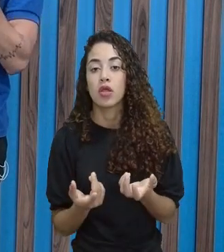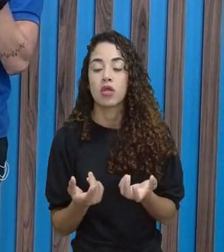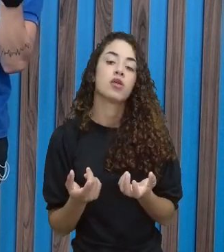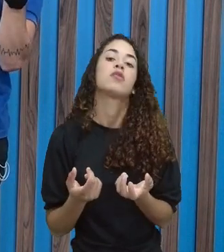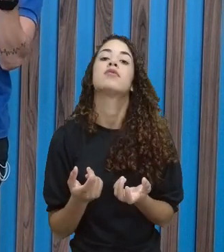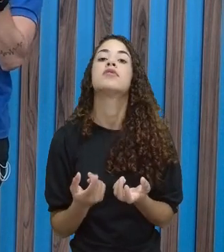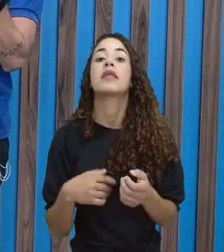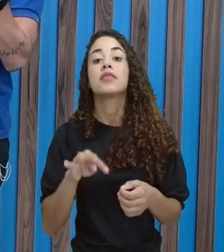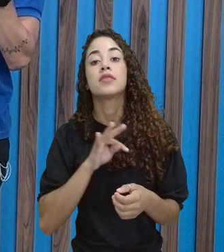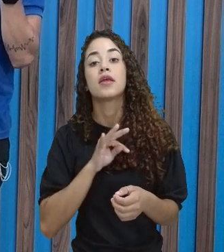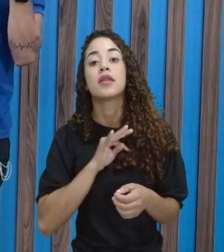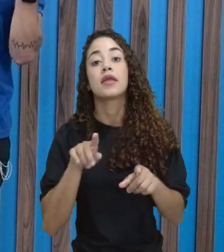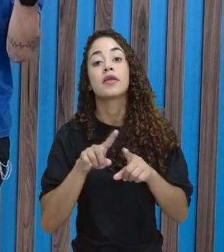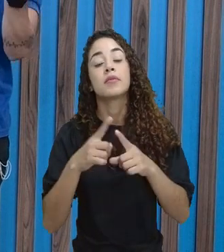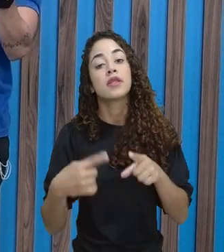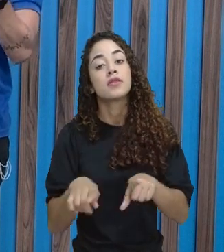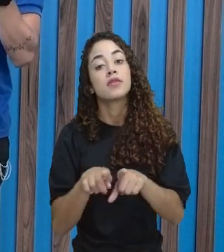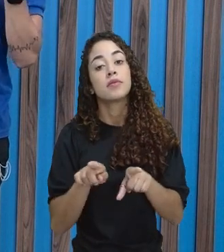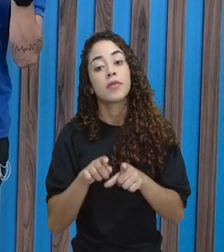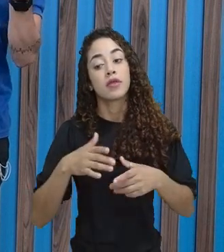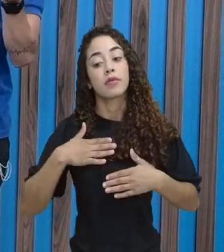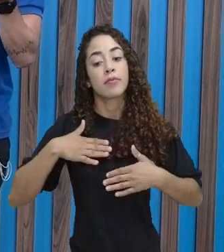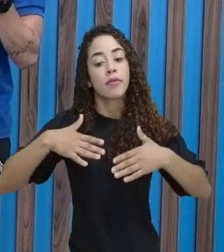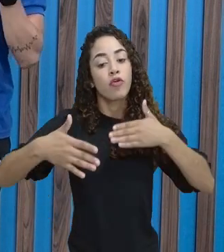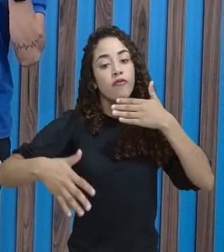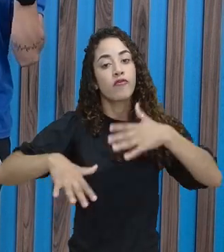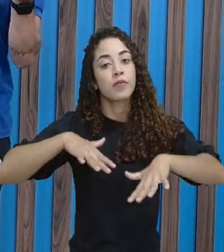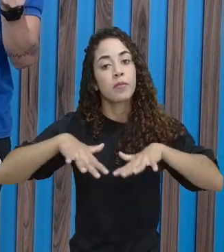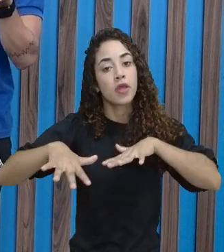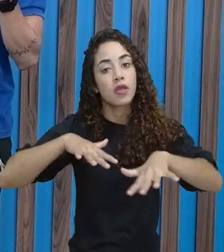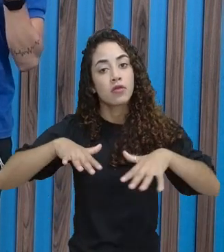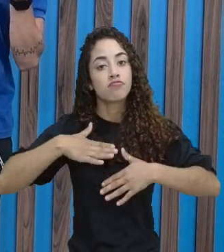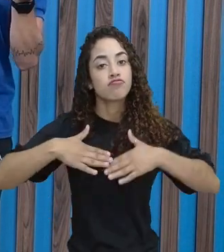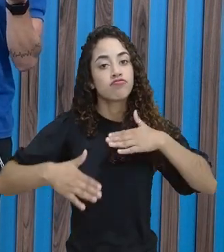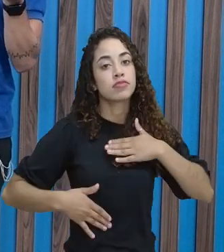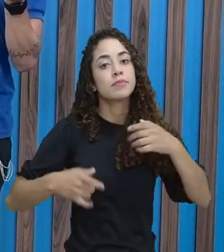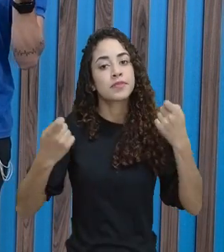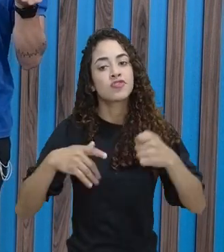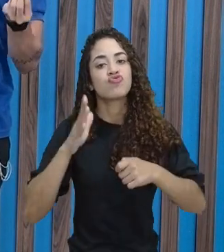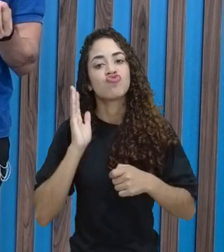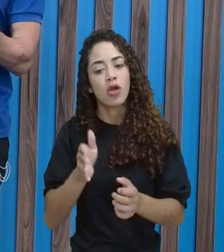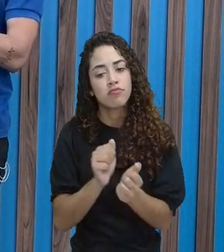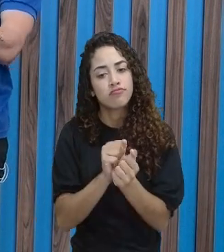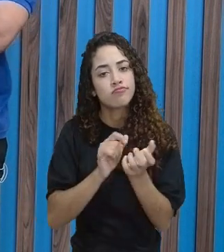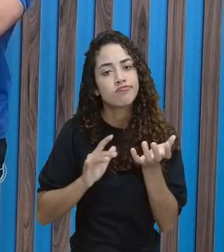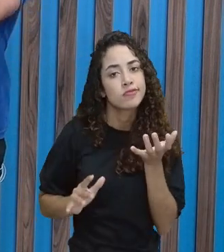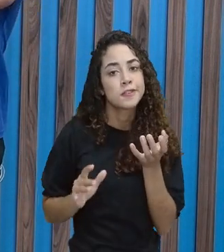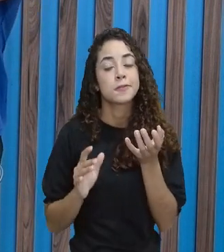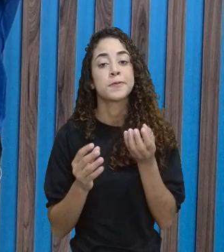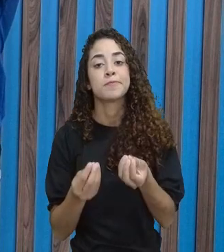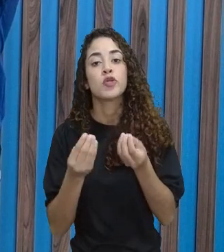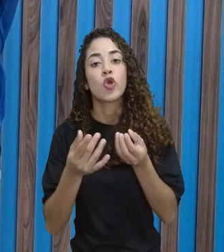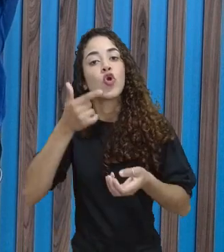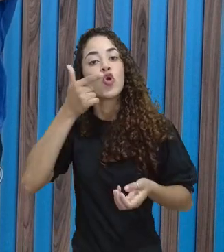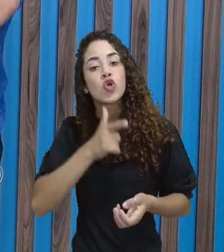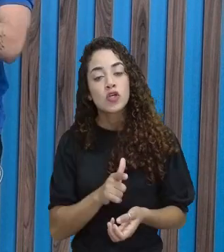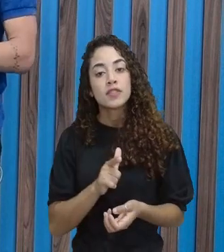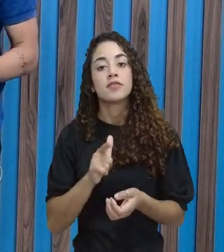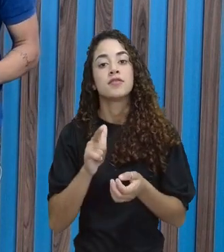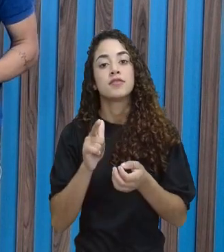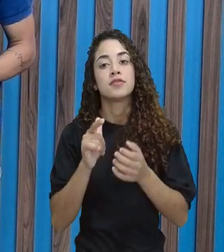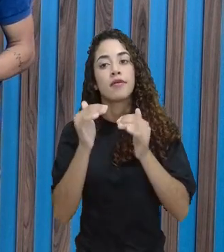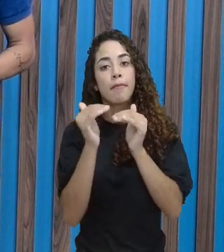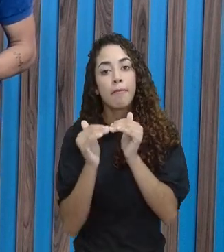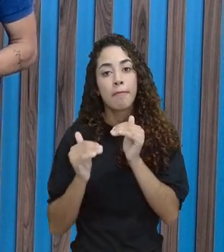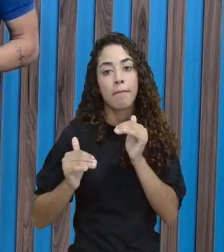parte motora, né? Essa parte básica do movimento, ela precisa estar bem desempenhada para que ele consiga avançar e chegar